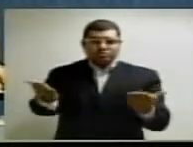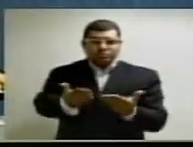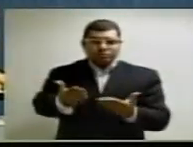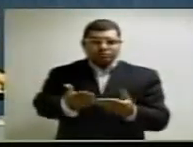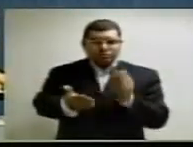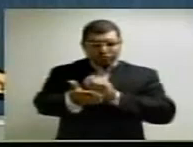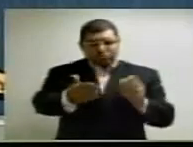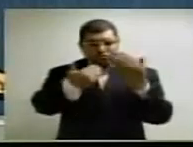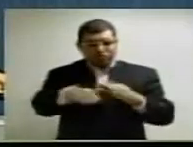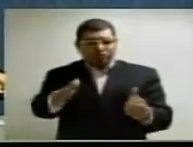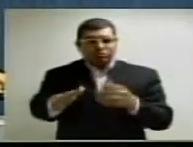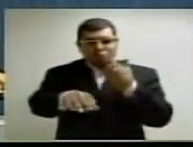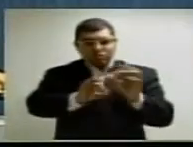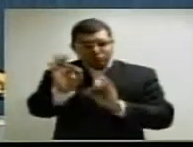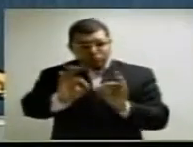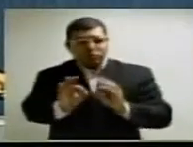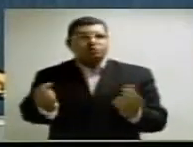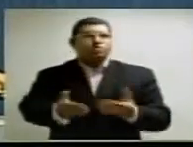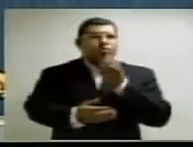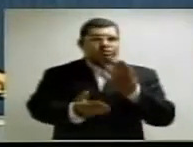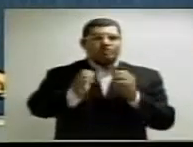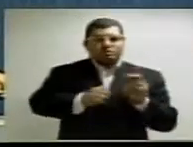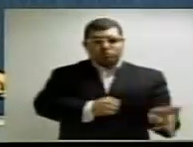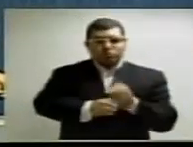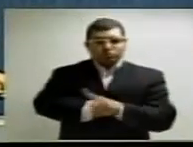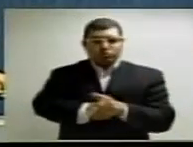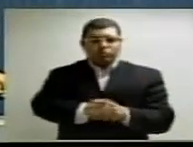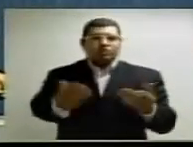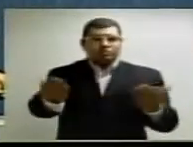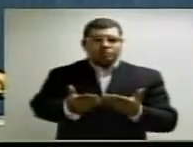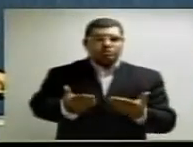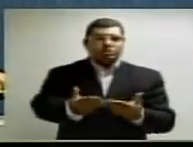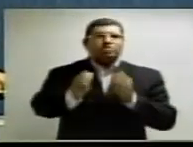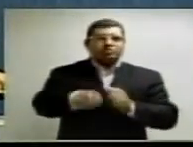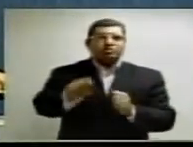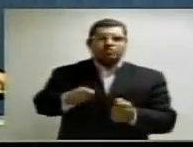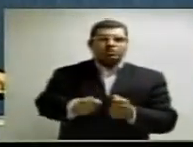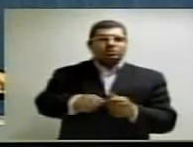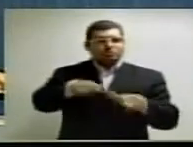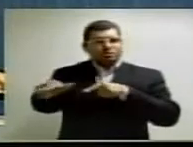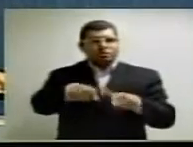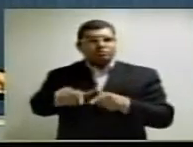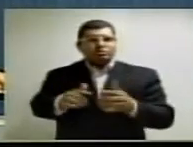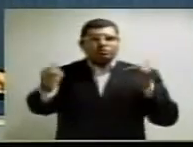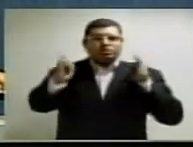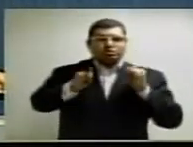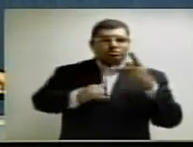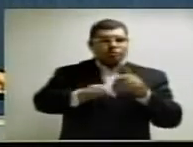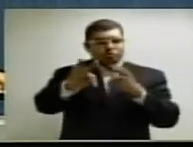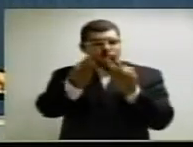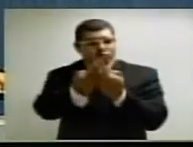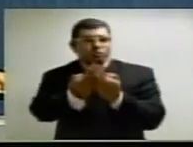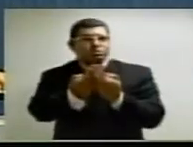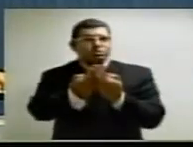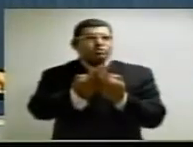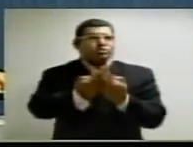à correção de prova, à preparação de aula, para que o professor, a professora possam gozar o seu descanso com a sua